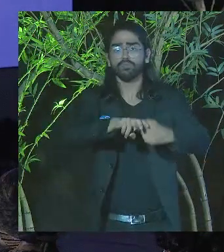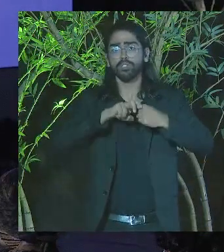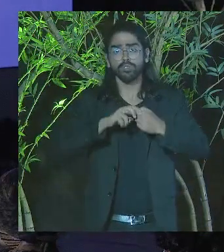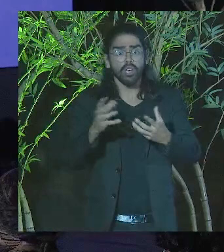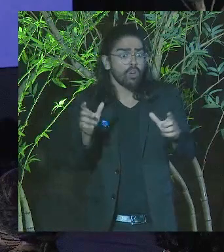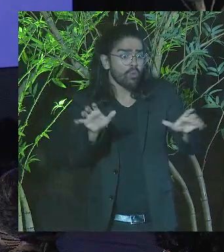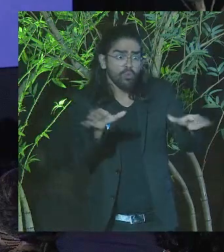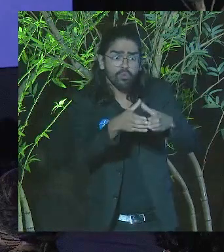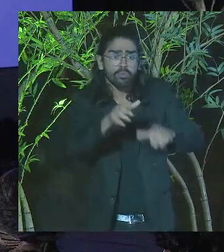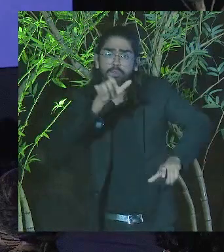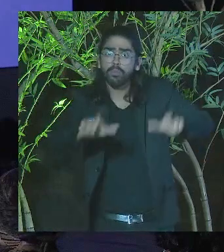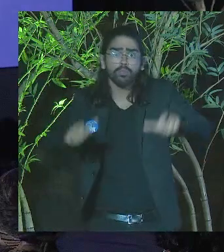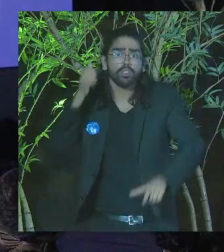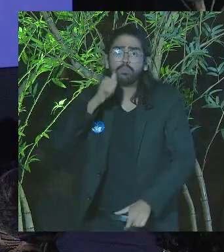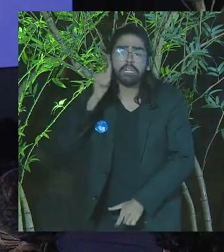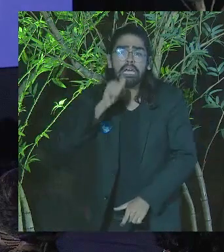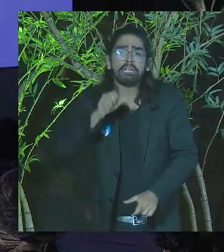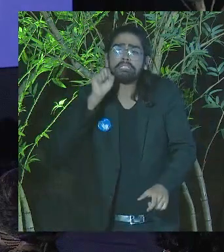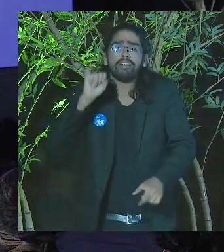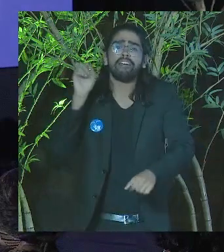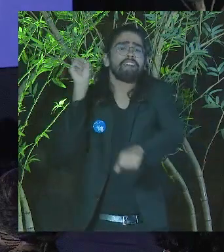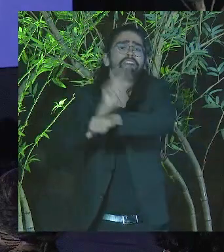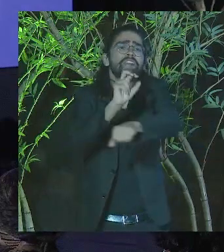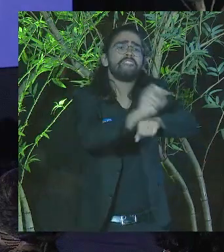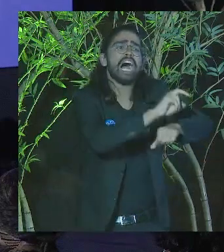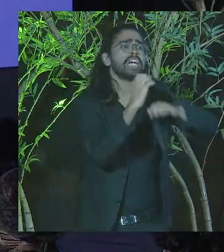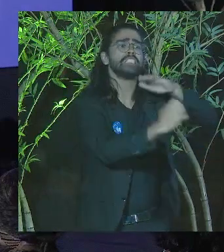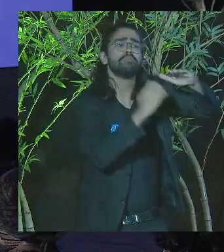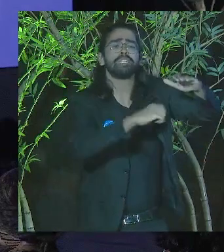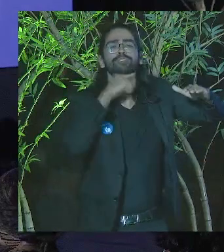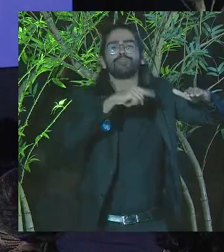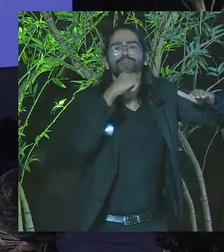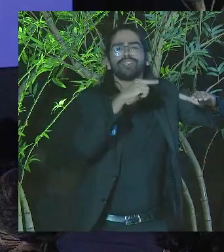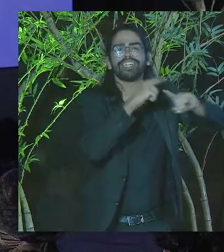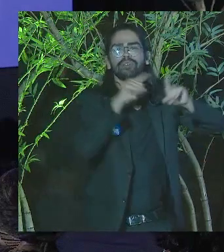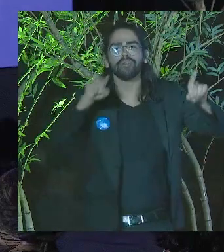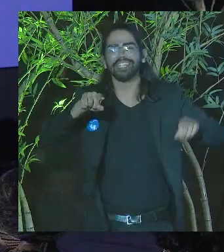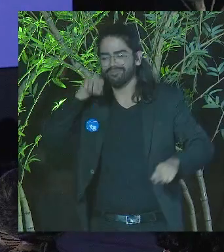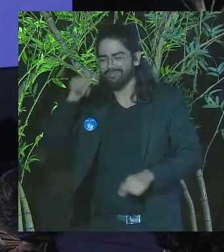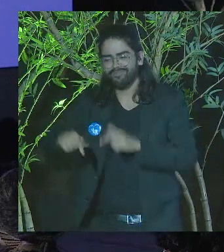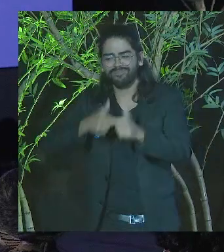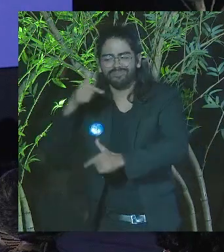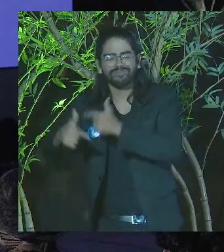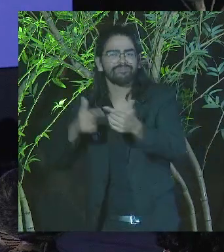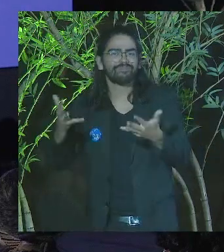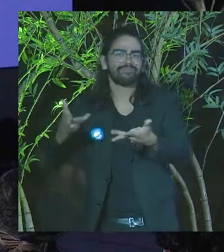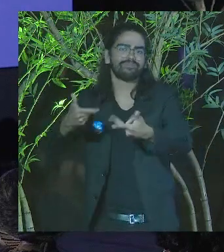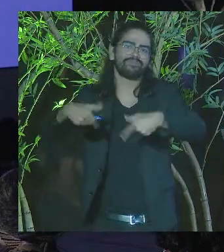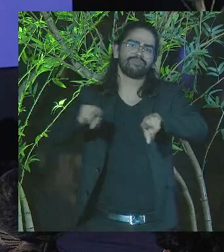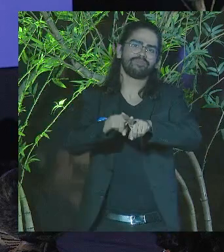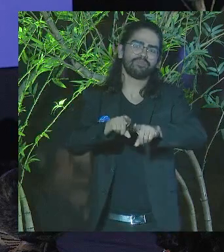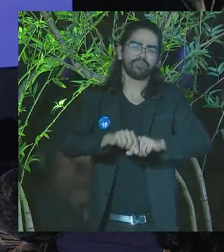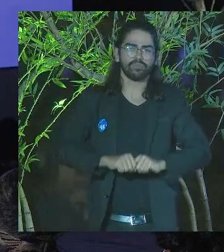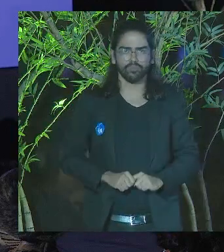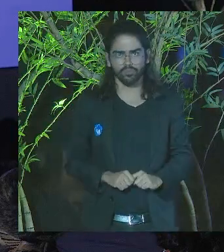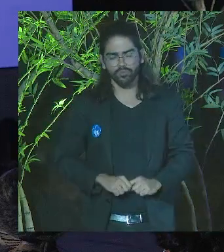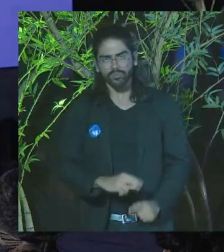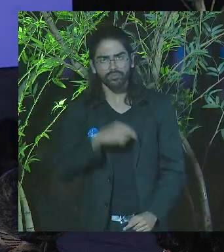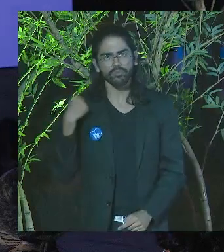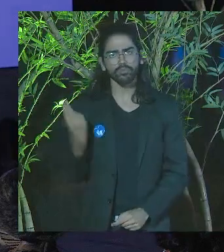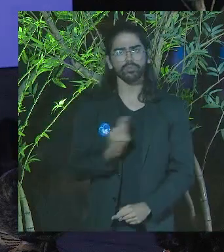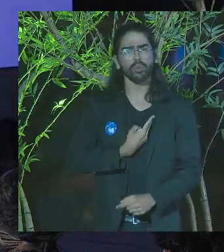passaria nos processos seletivos das empresas que estão aqui representadas. E uma das conversas que a gente vai fazer é como que esse